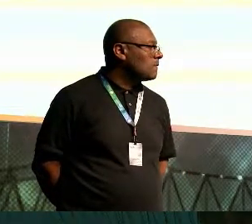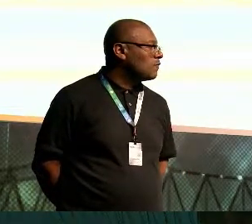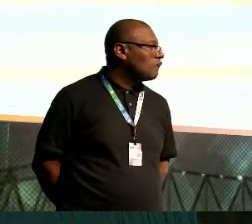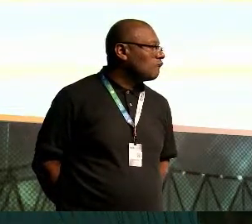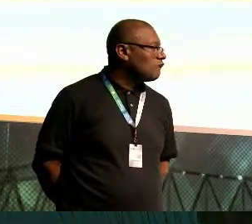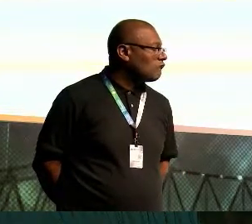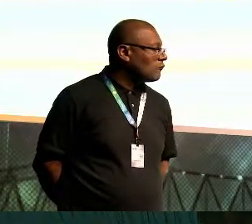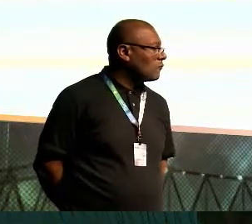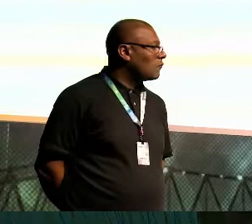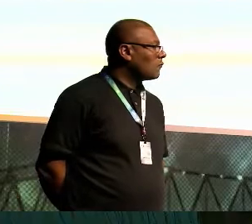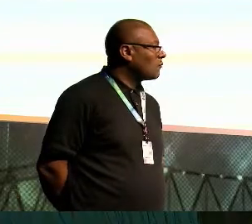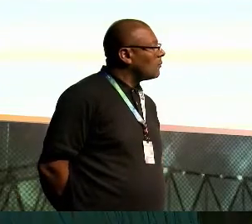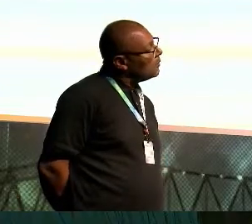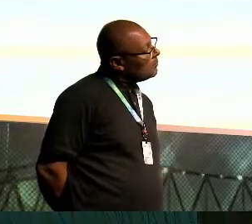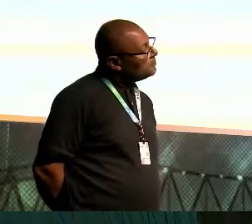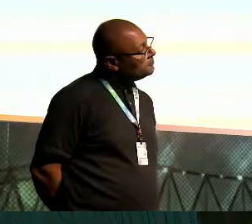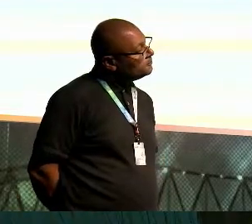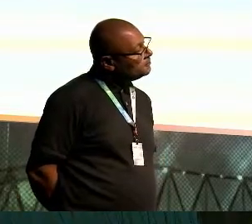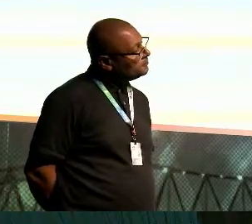Vamos ver se volta.